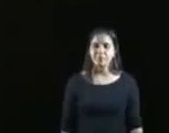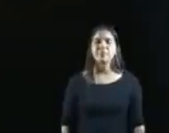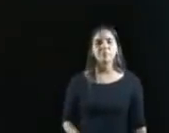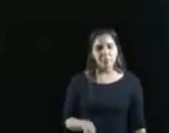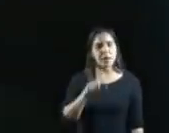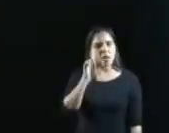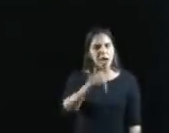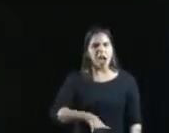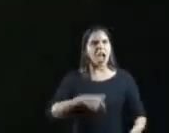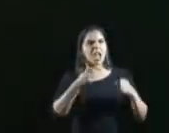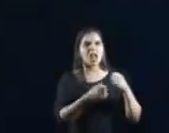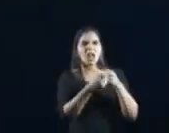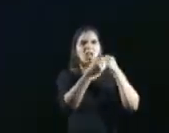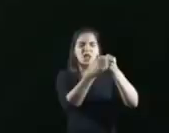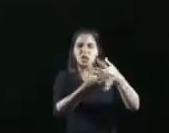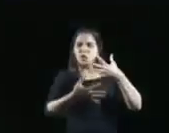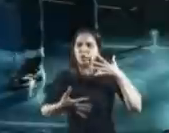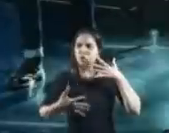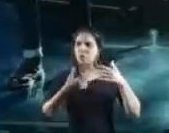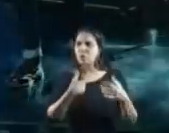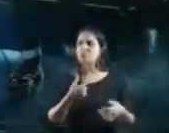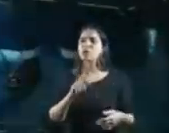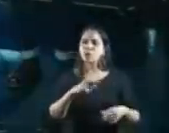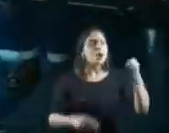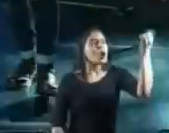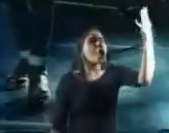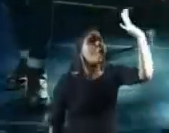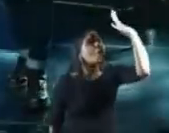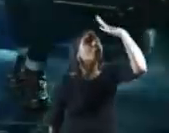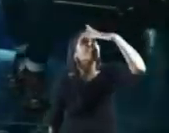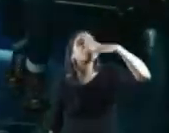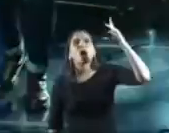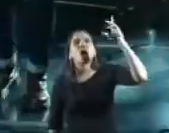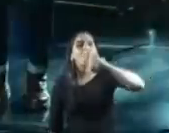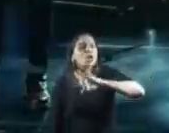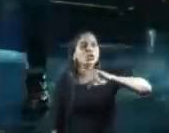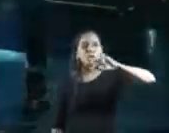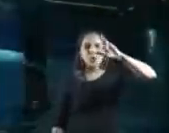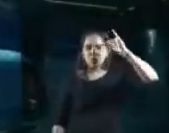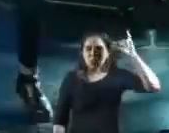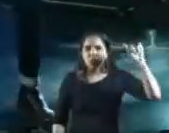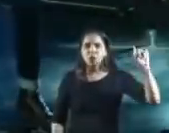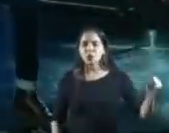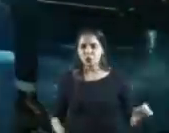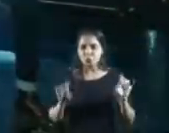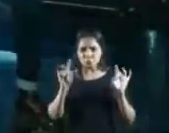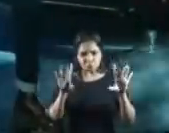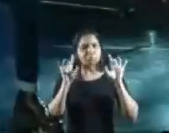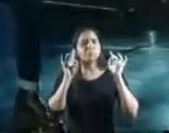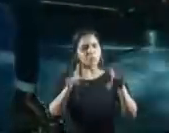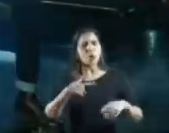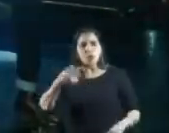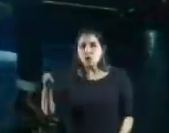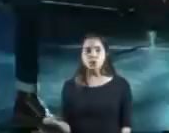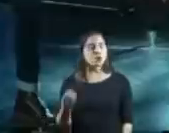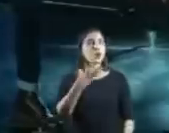noite clandestino a luz do dia felicidade.